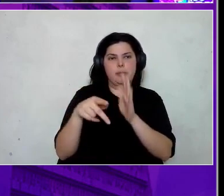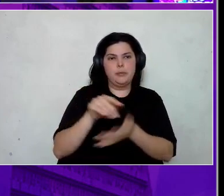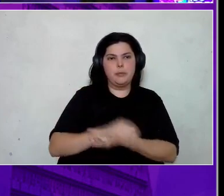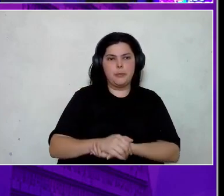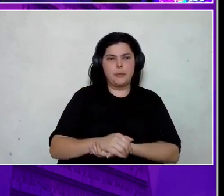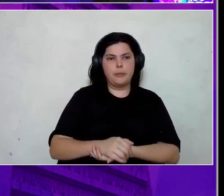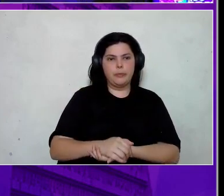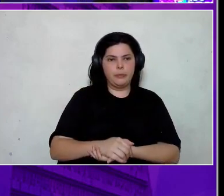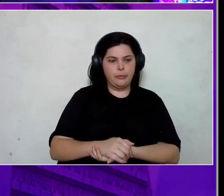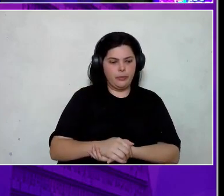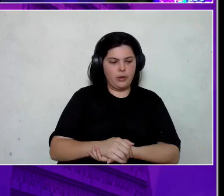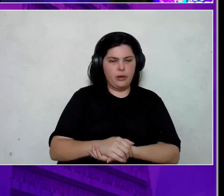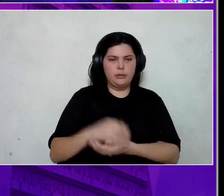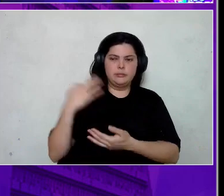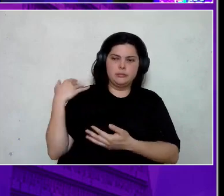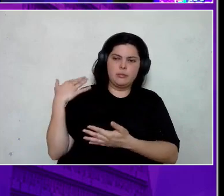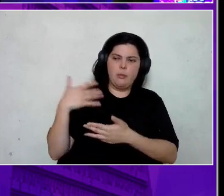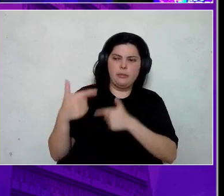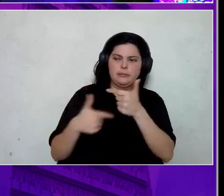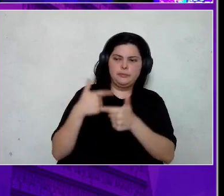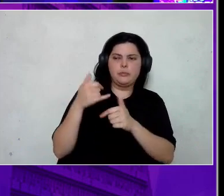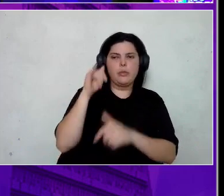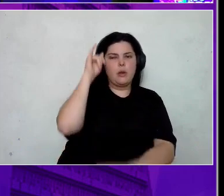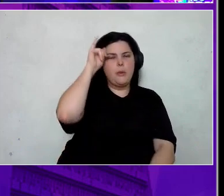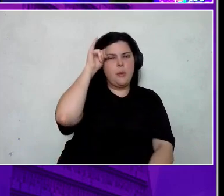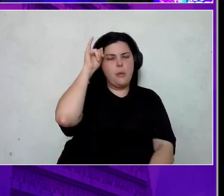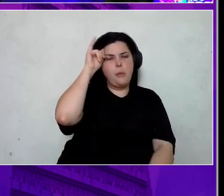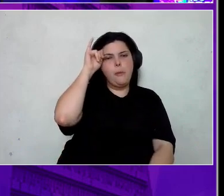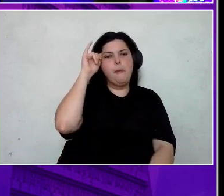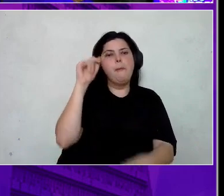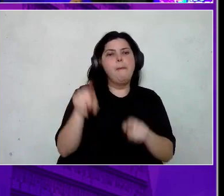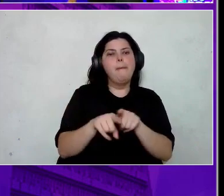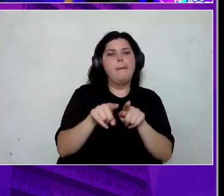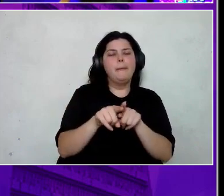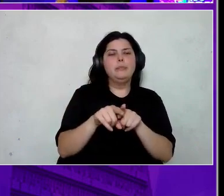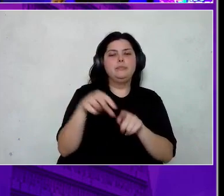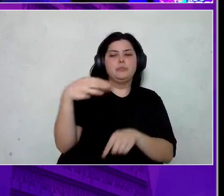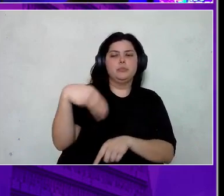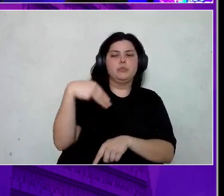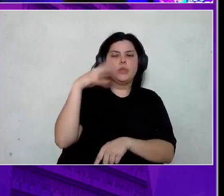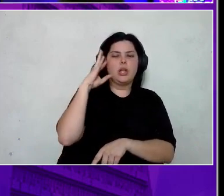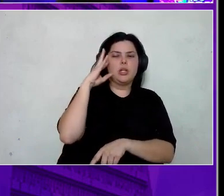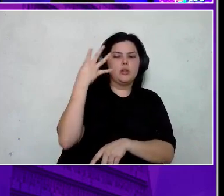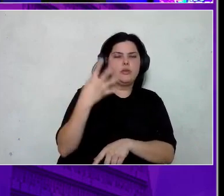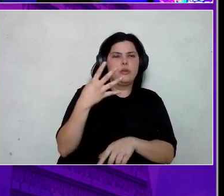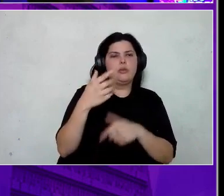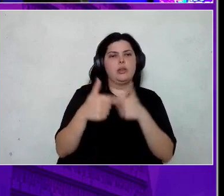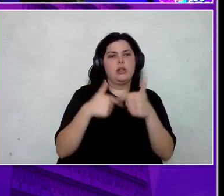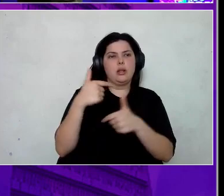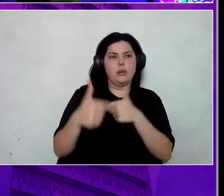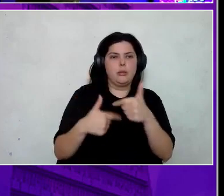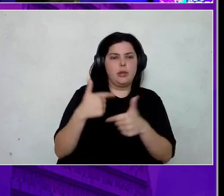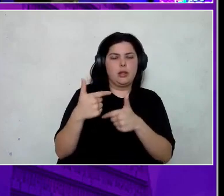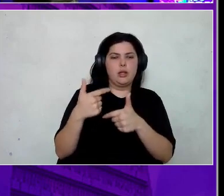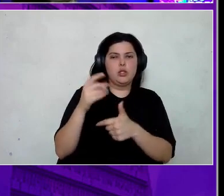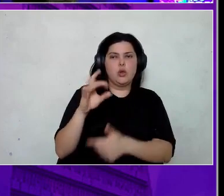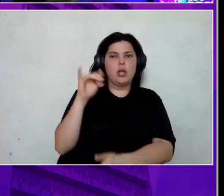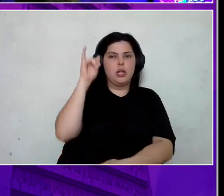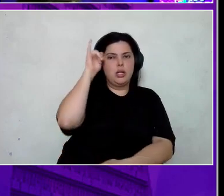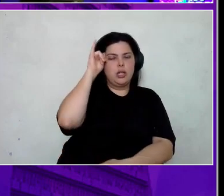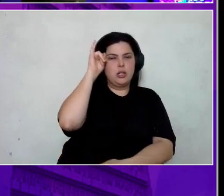de um tempinho, trabalhei com Android. Quando a Motorola decidiu trabalhar 100% com Android nos seus